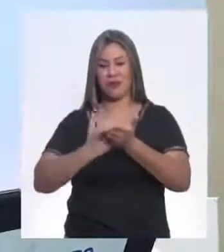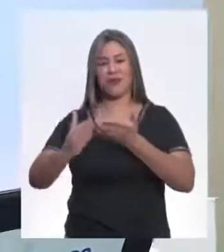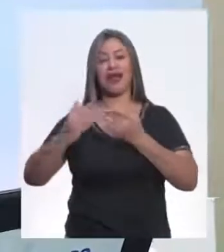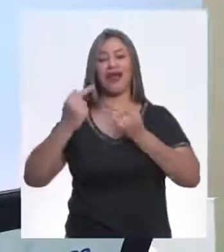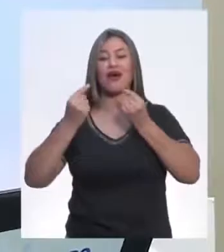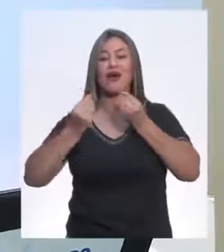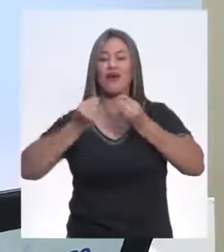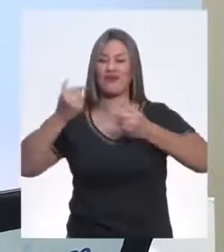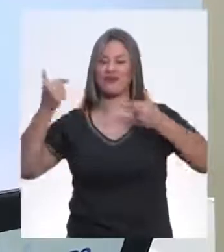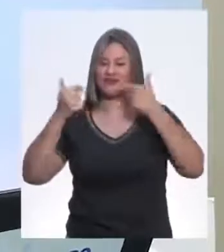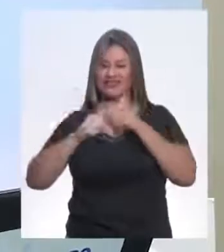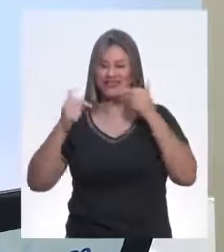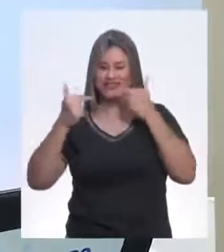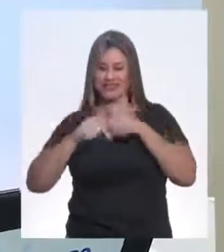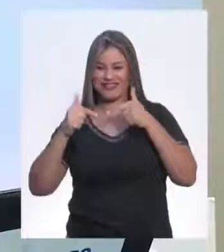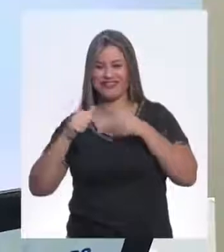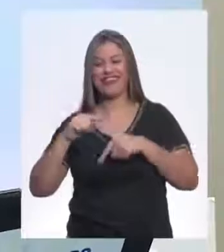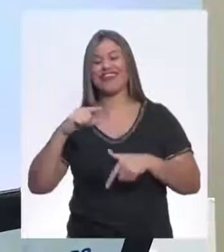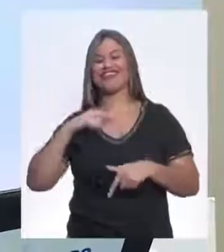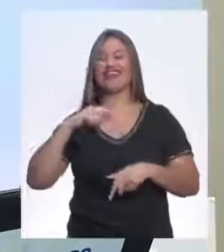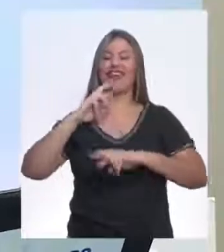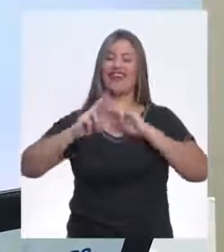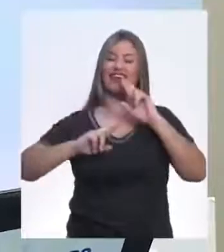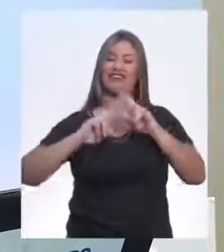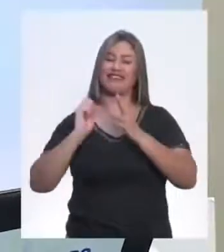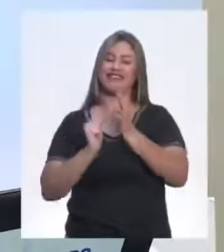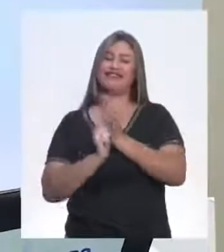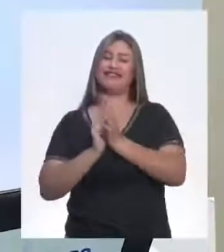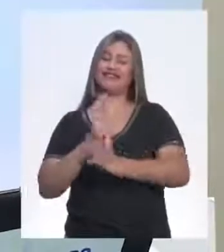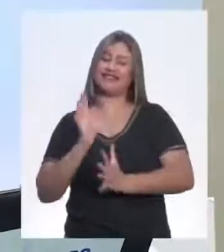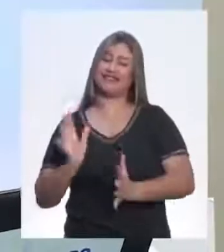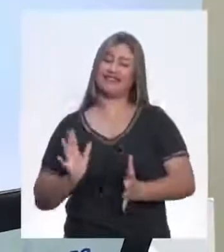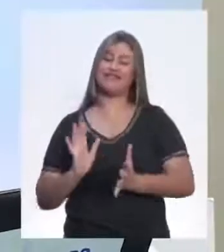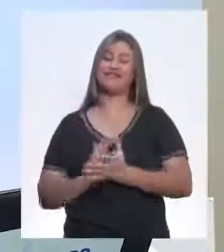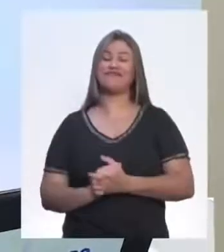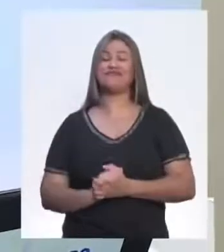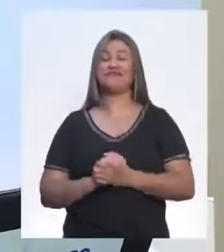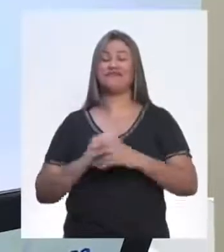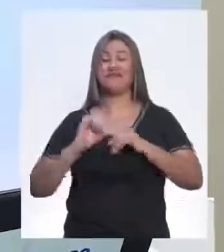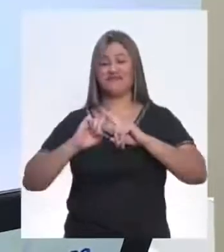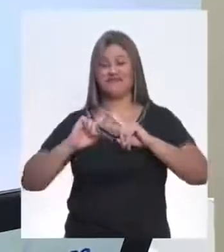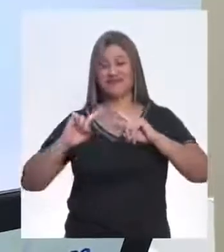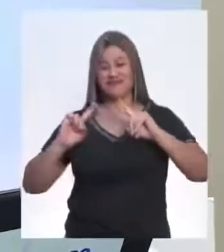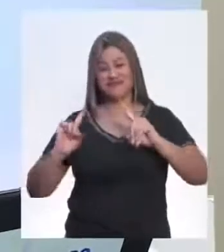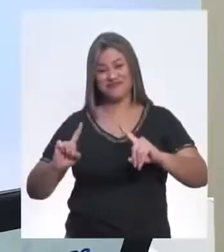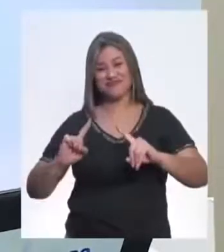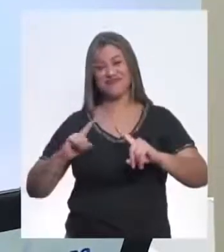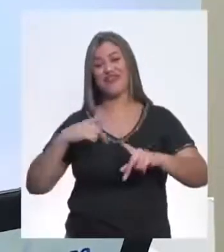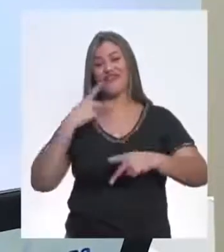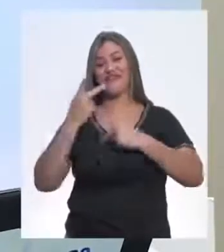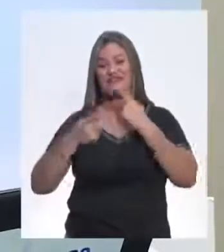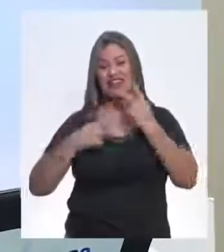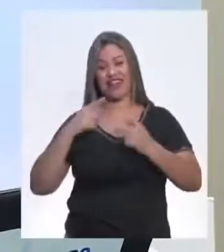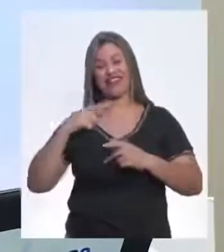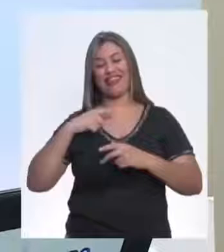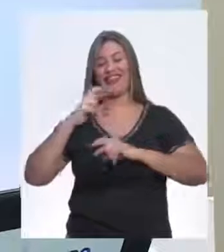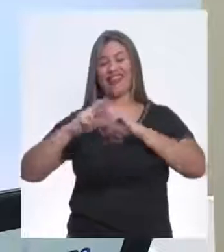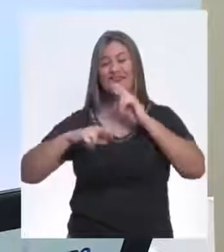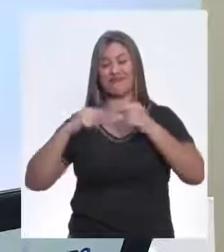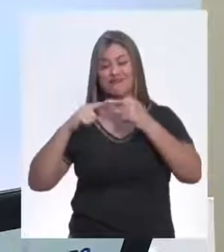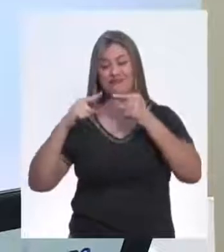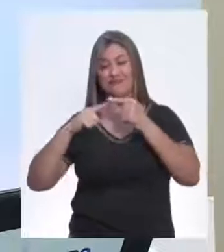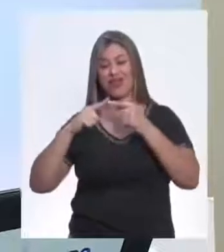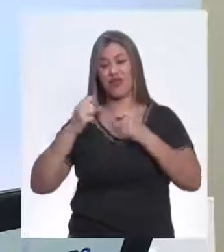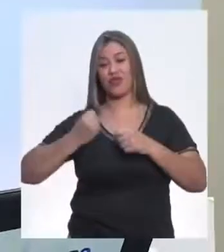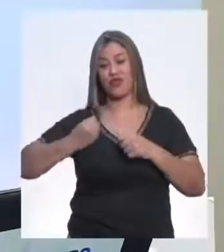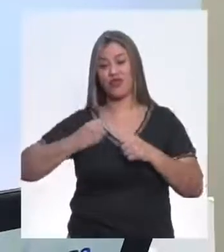tem várias respostas. Mas eu confesso que tem vários valores também, né? Então,